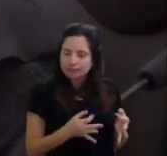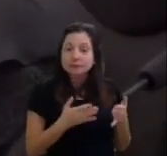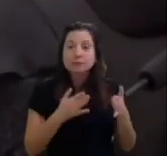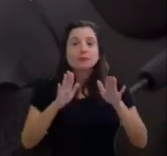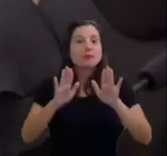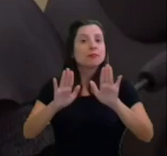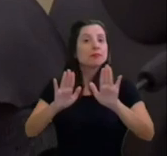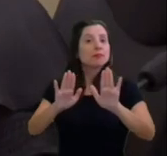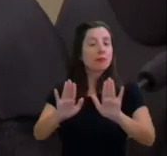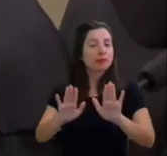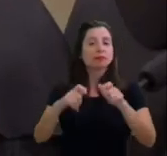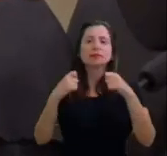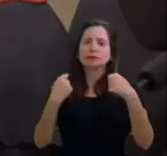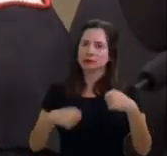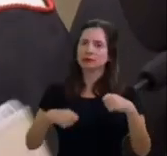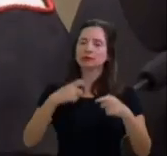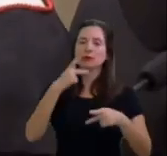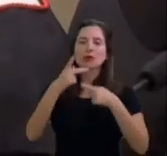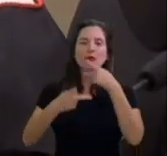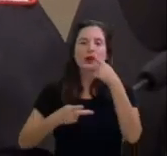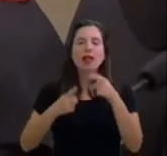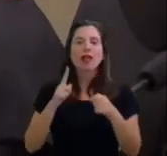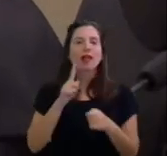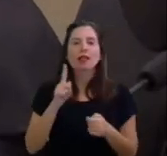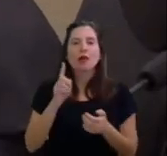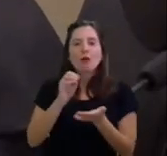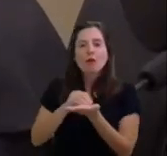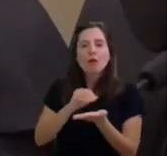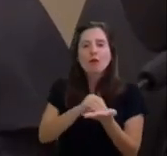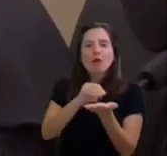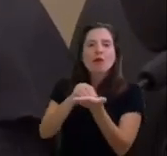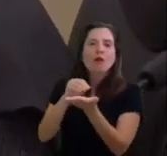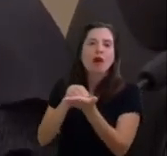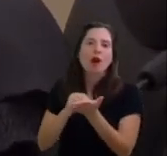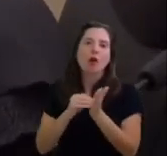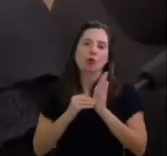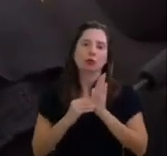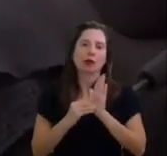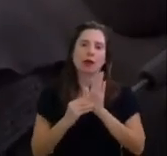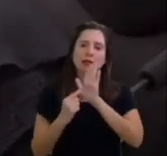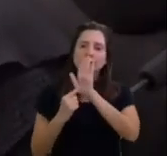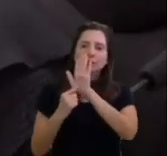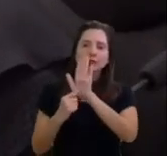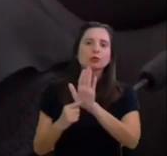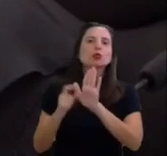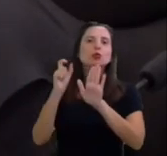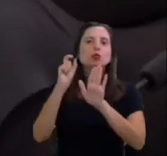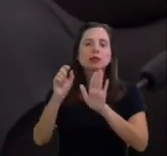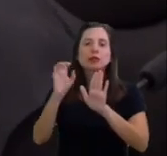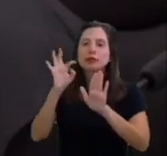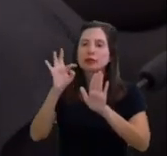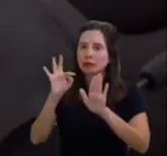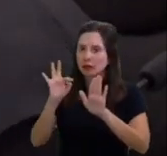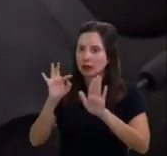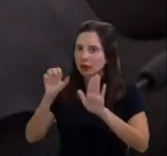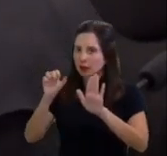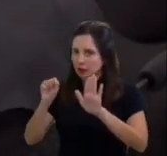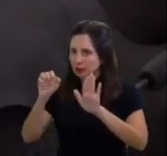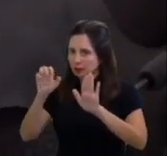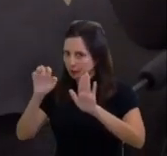Porém, é preciso dizer que não faltam indicações do TSE quanto à necessidade de modicidade das despesas de